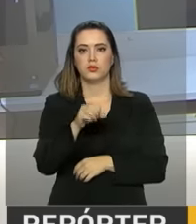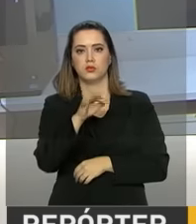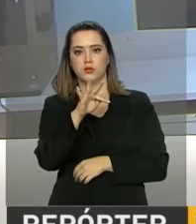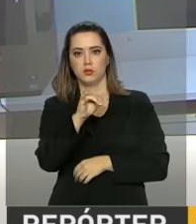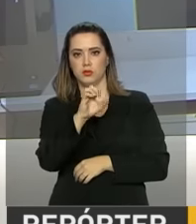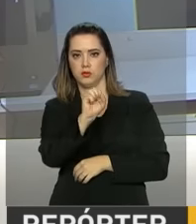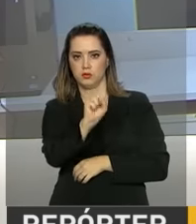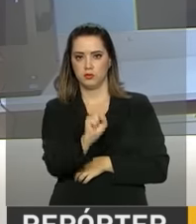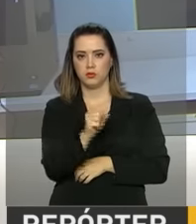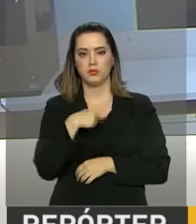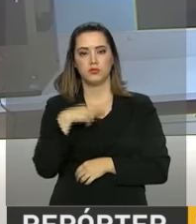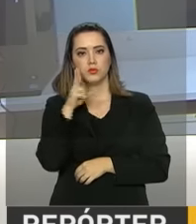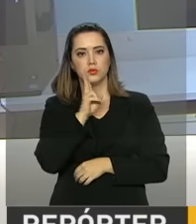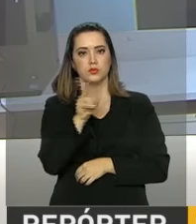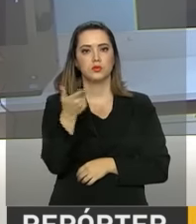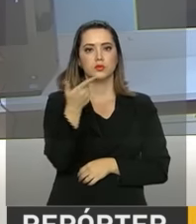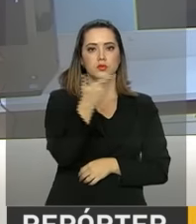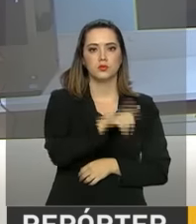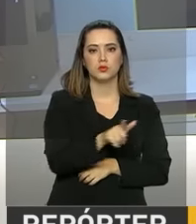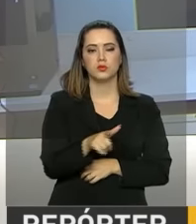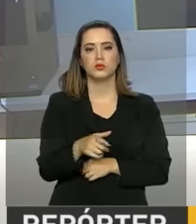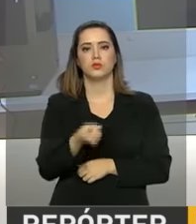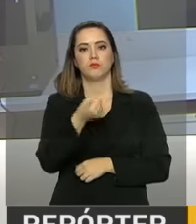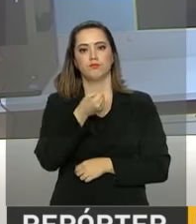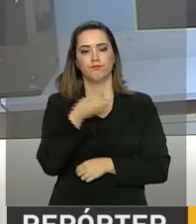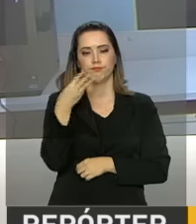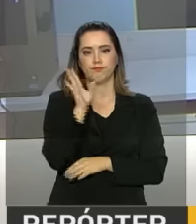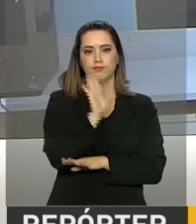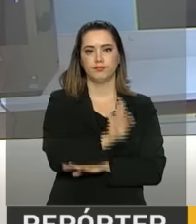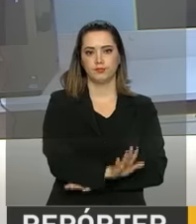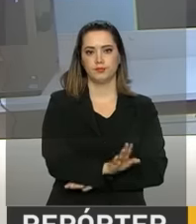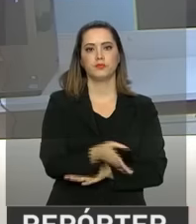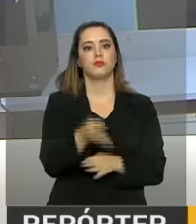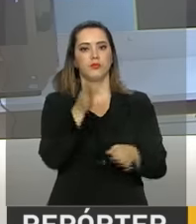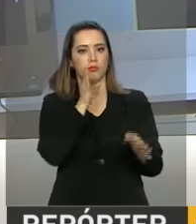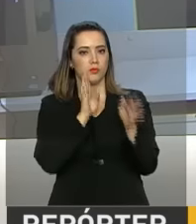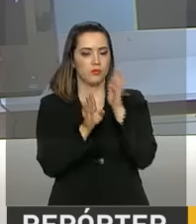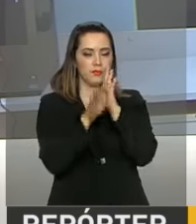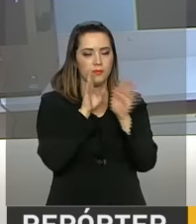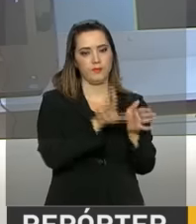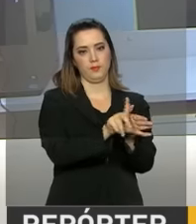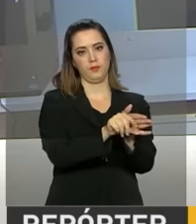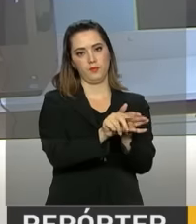A gente se vê na próxima edição do Repórter NBR, às 15h. Acompanhe